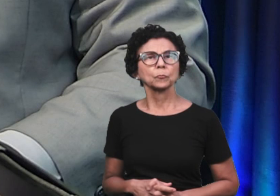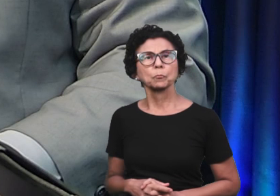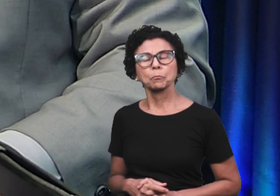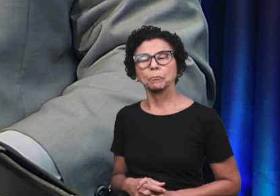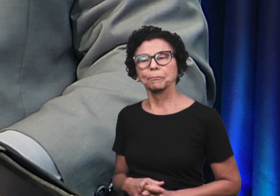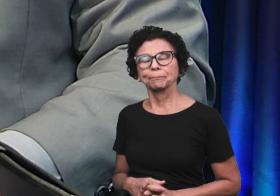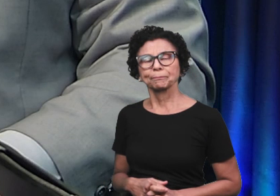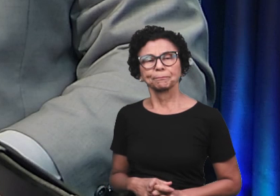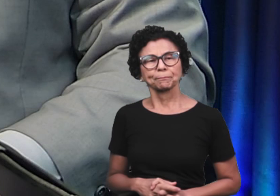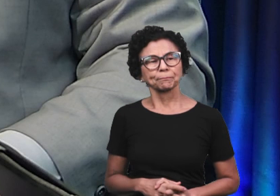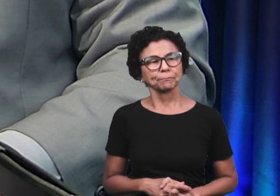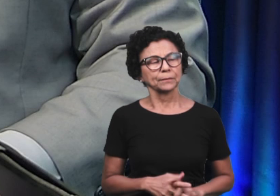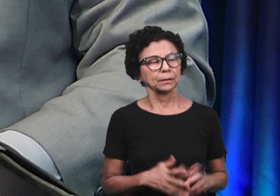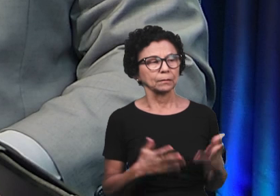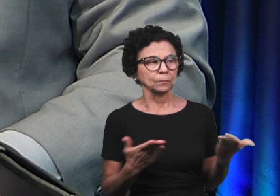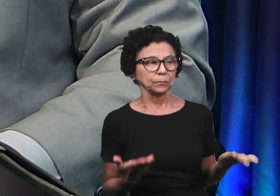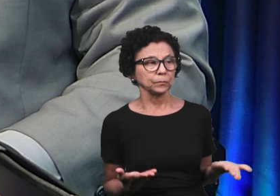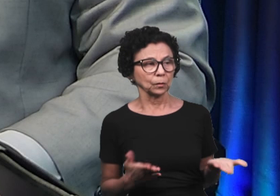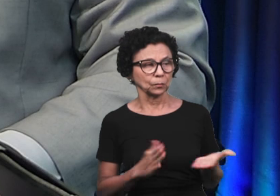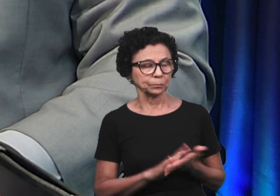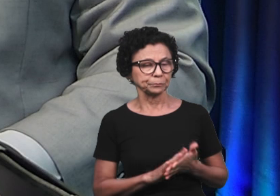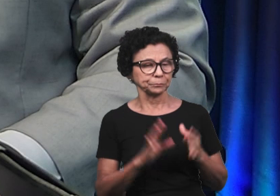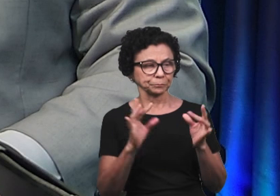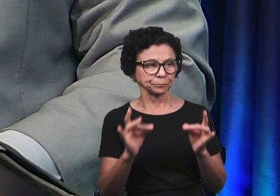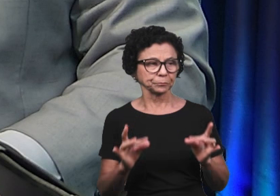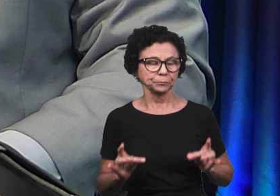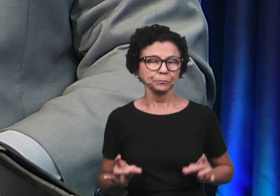seguinte, a palavra diz que